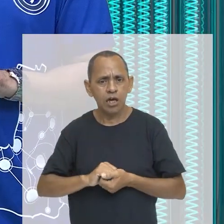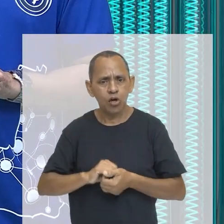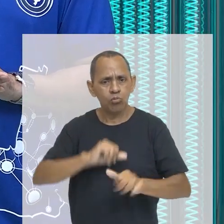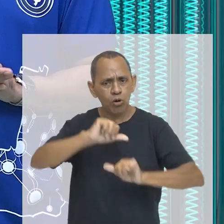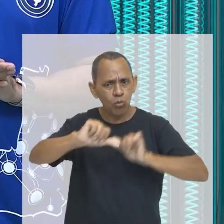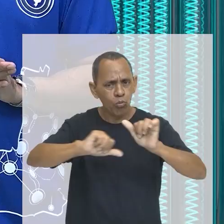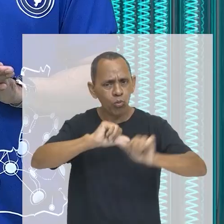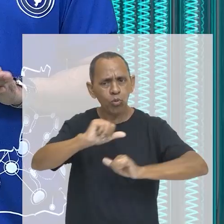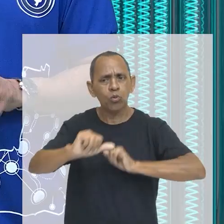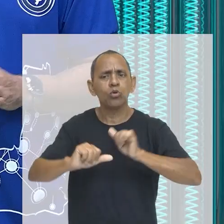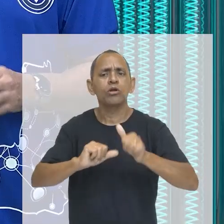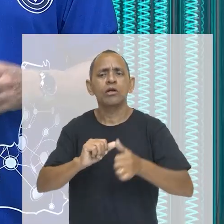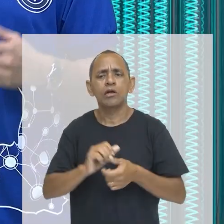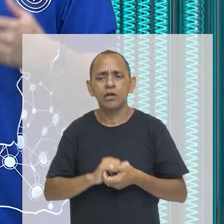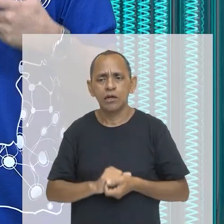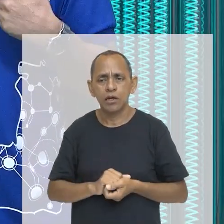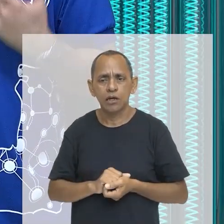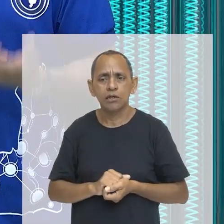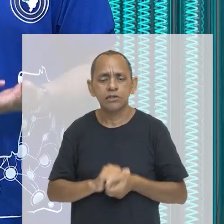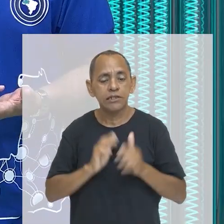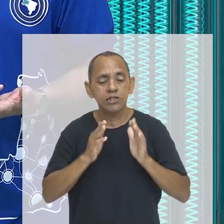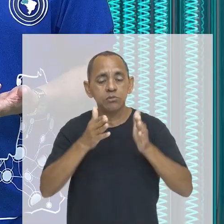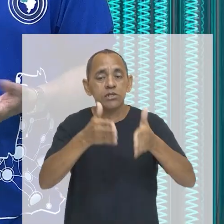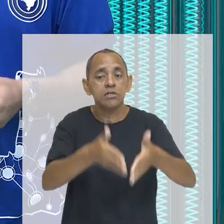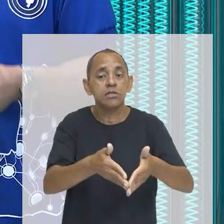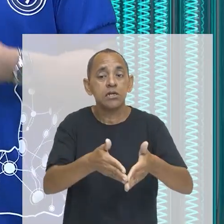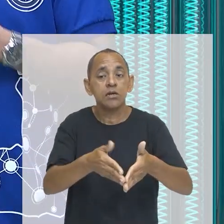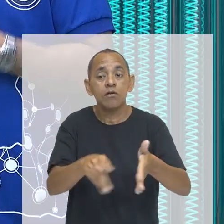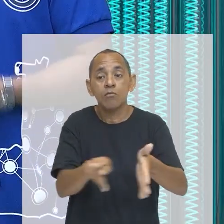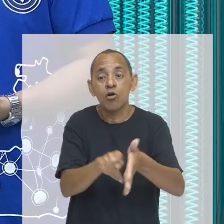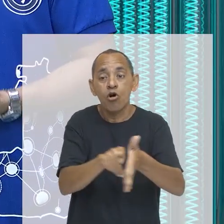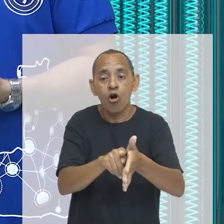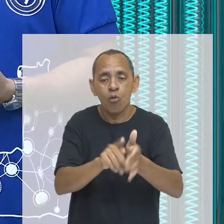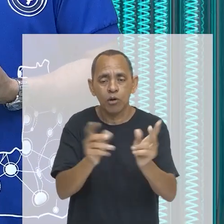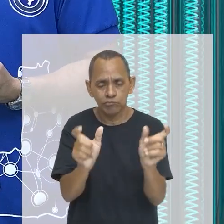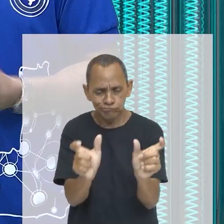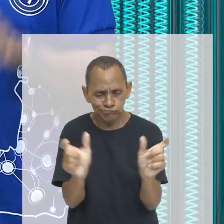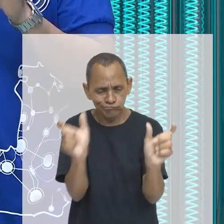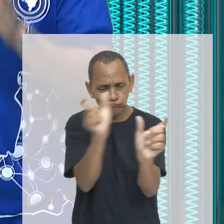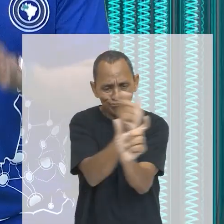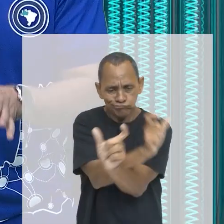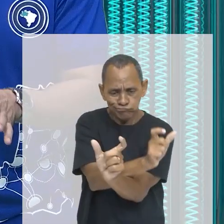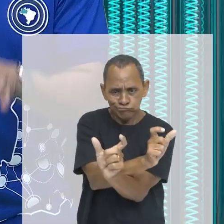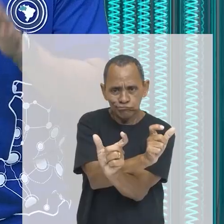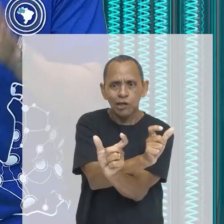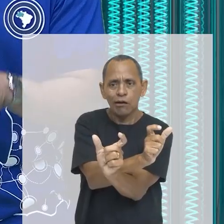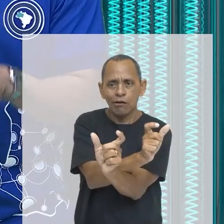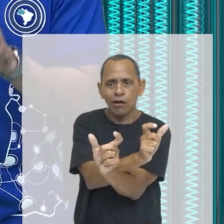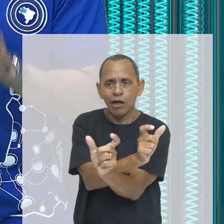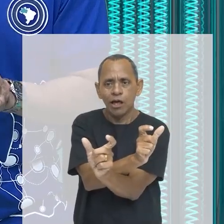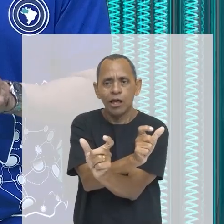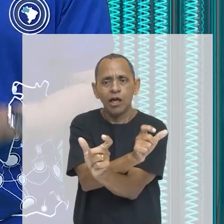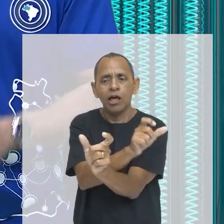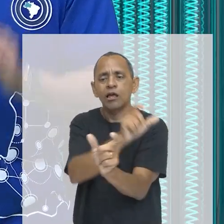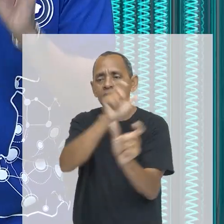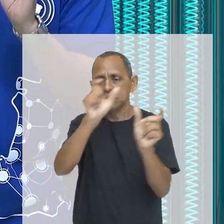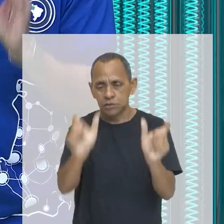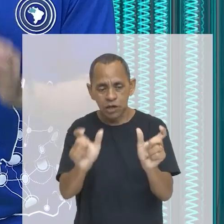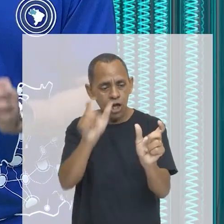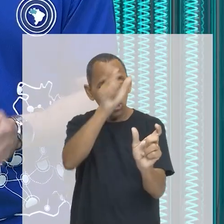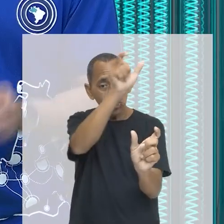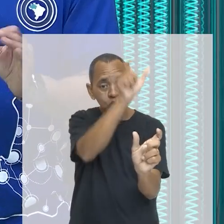substancial em relação às frases afirmativas, porque há inversão de posição entre sujeito e verbo. Sempre verbo